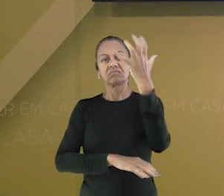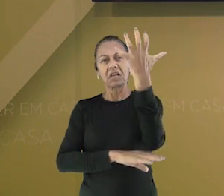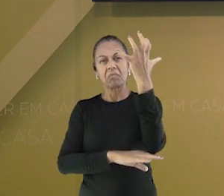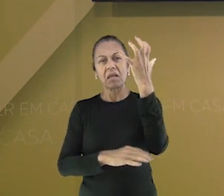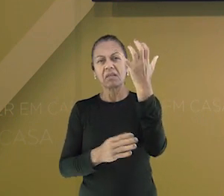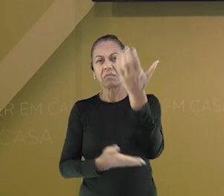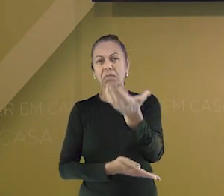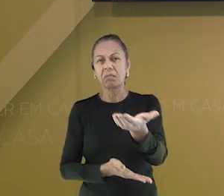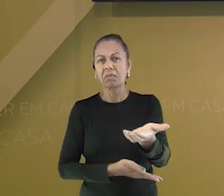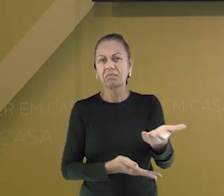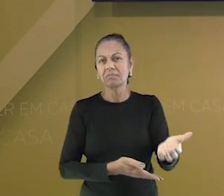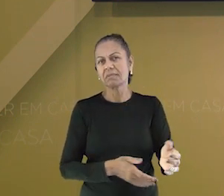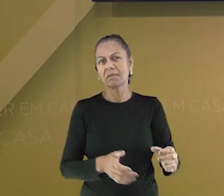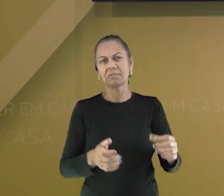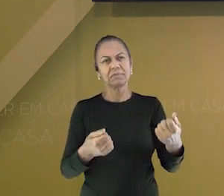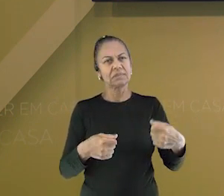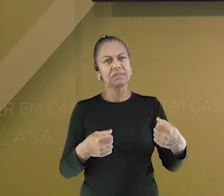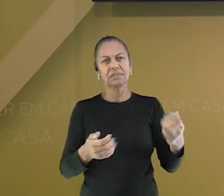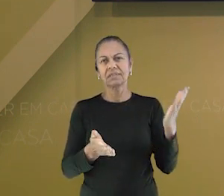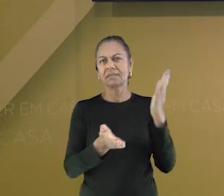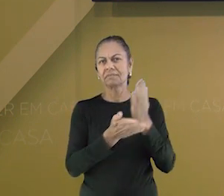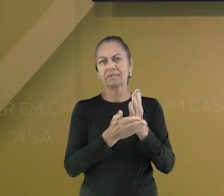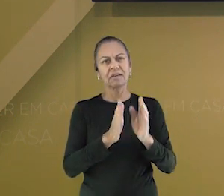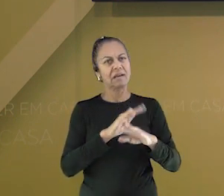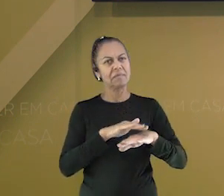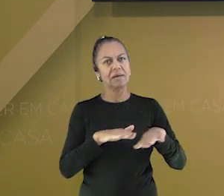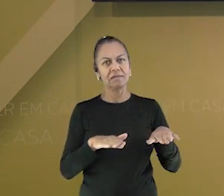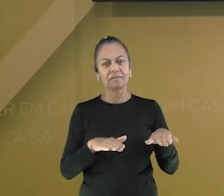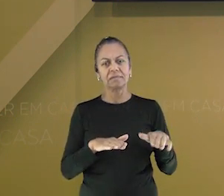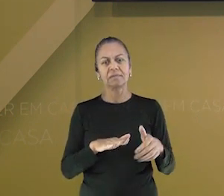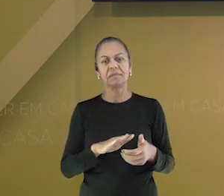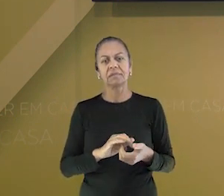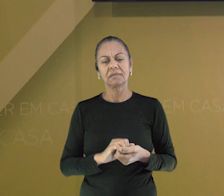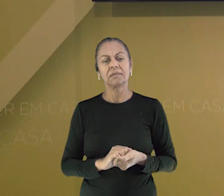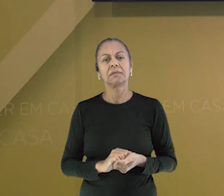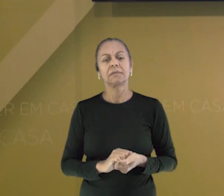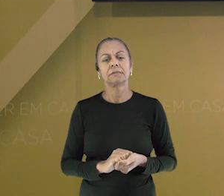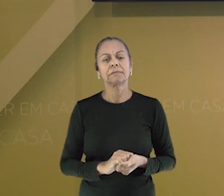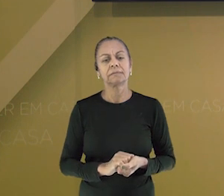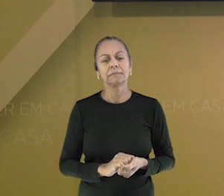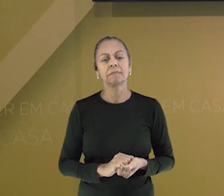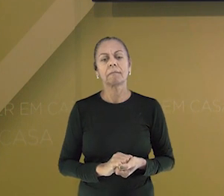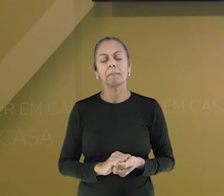desmatamento. Ok? E é claro que não basta apenas a criação dessas leis,